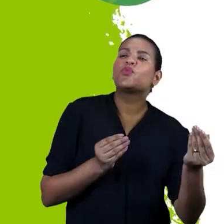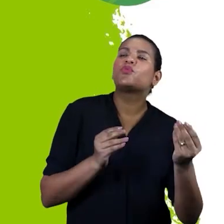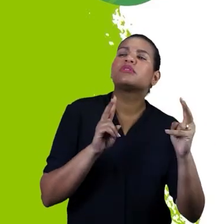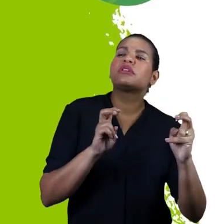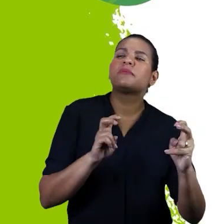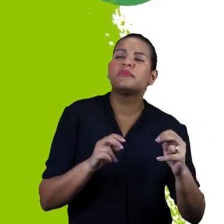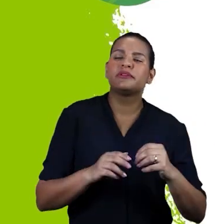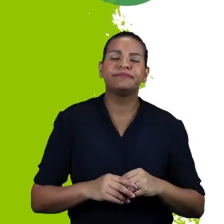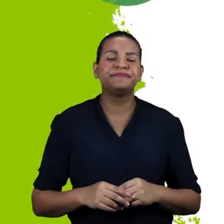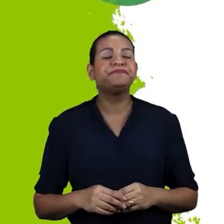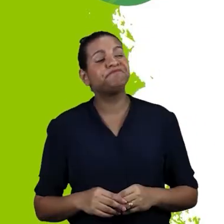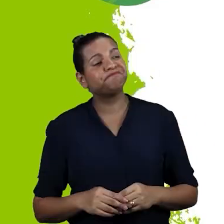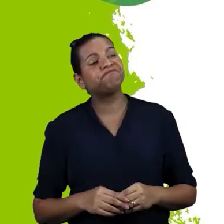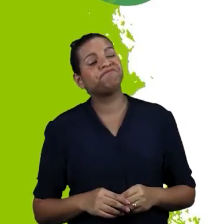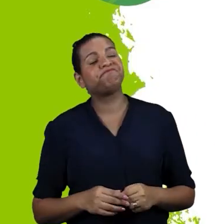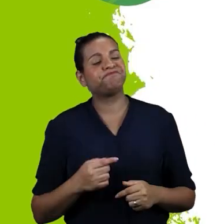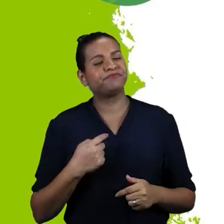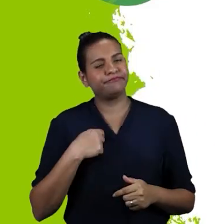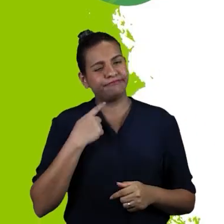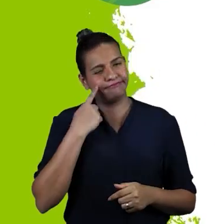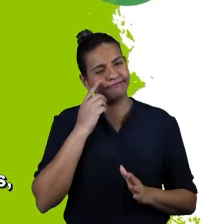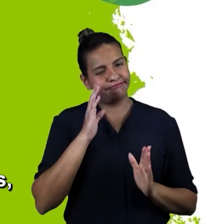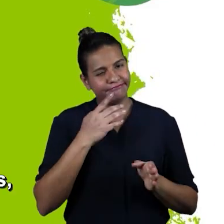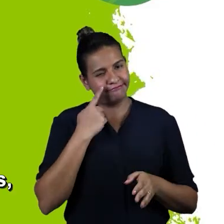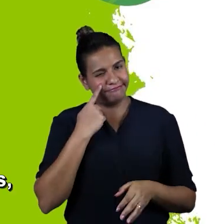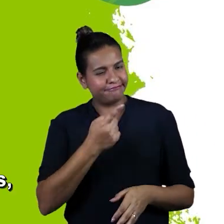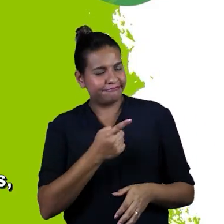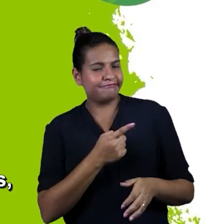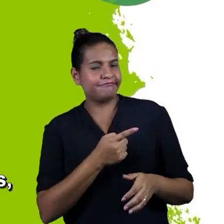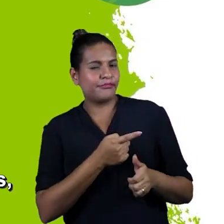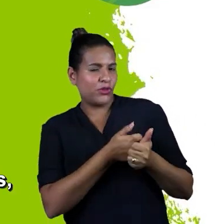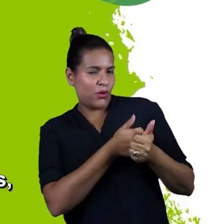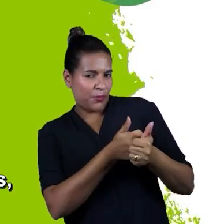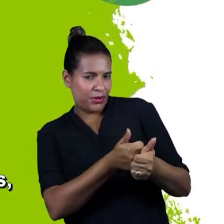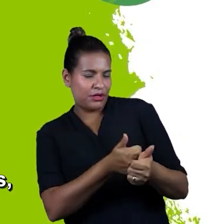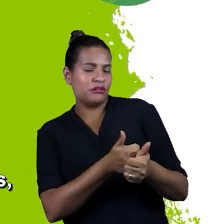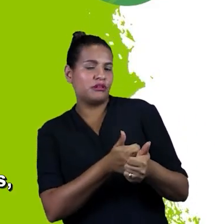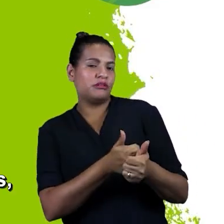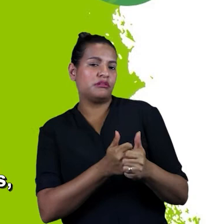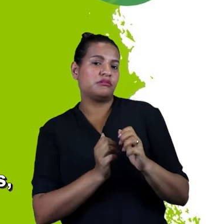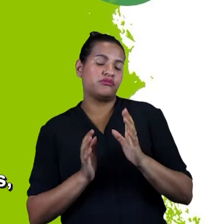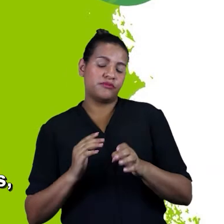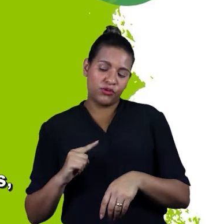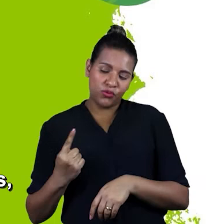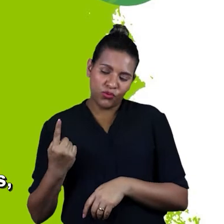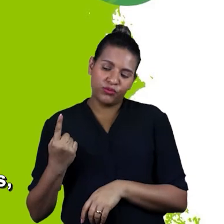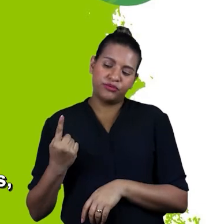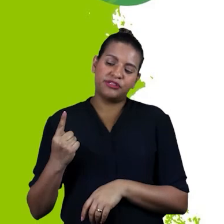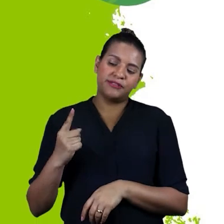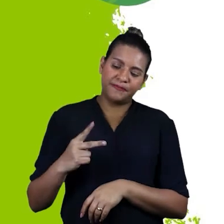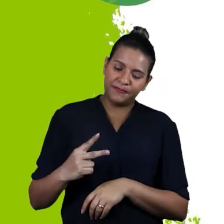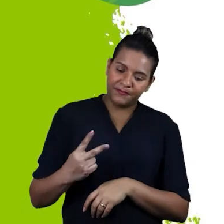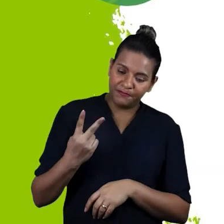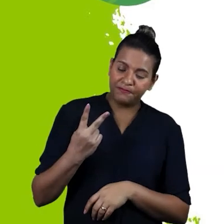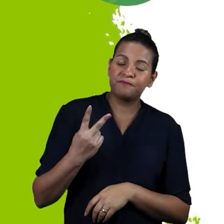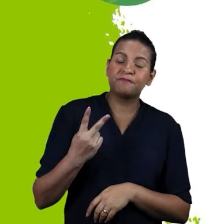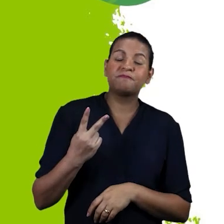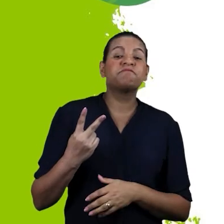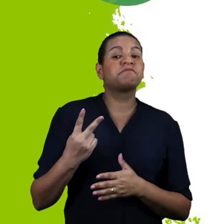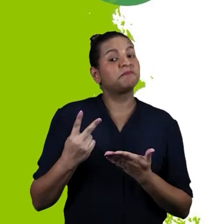eu acompanhei do trabalho de vocês nos primeiros programas tiveram